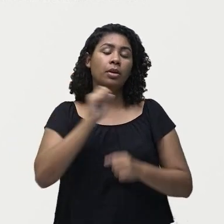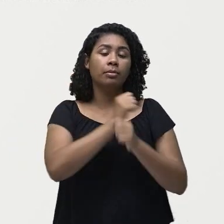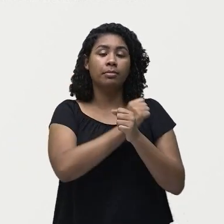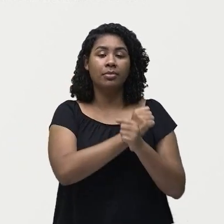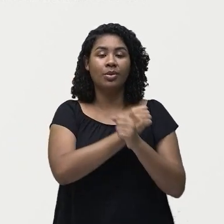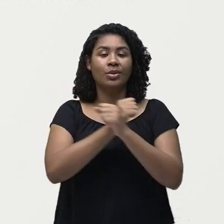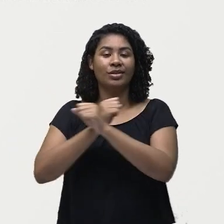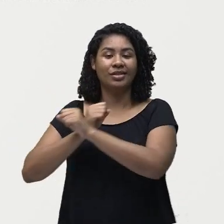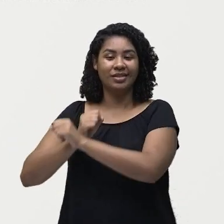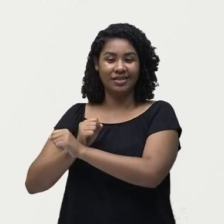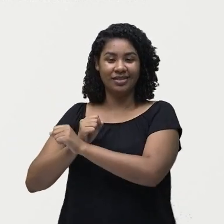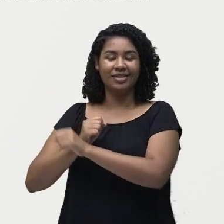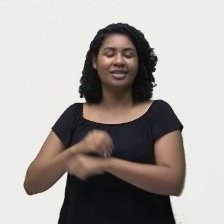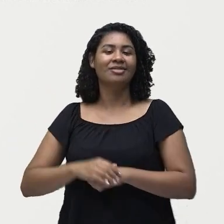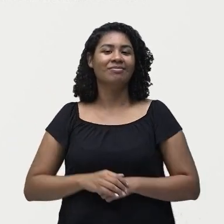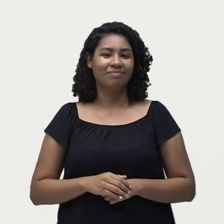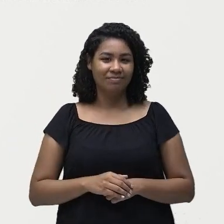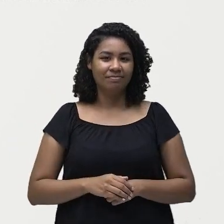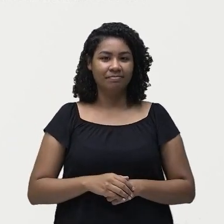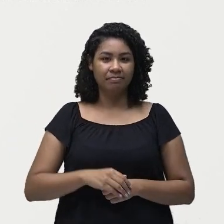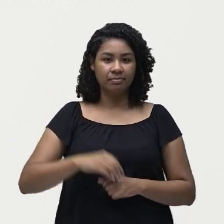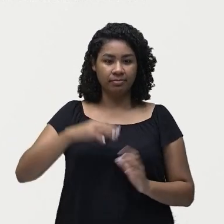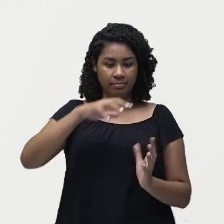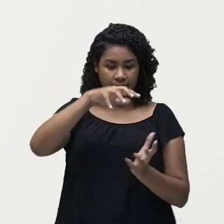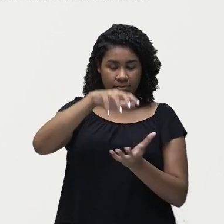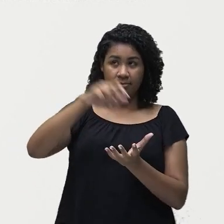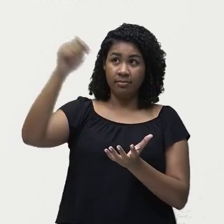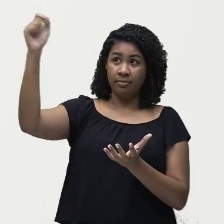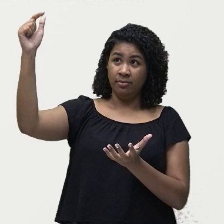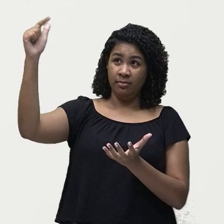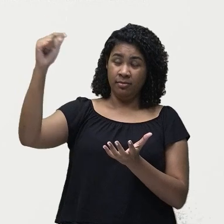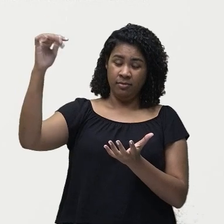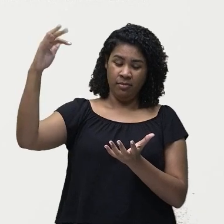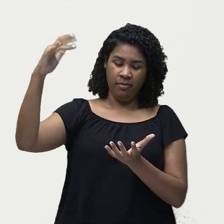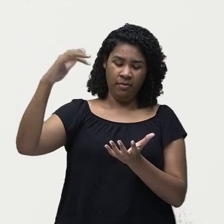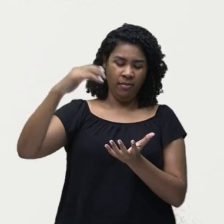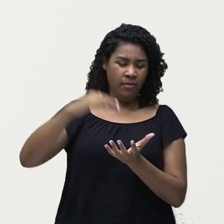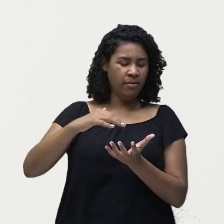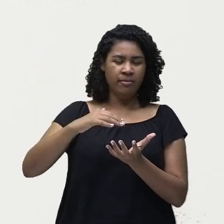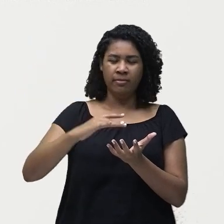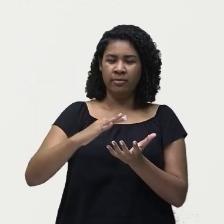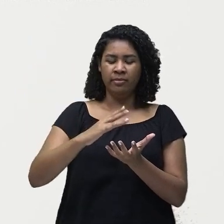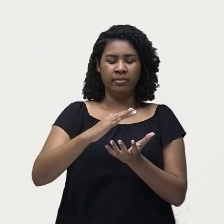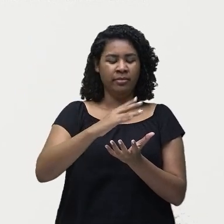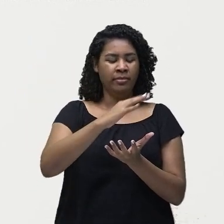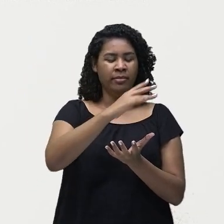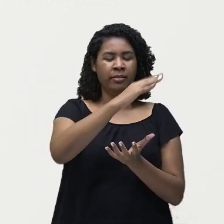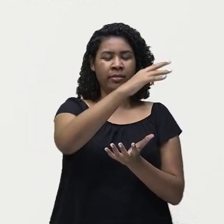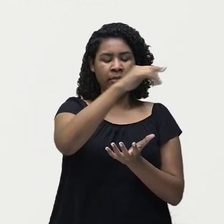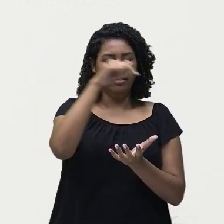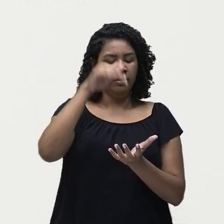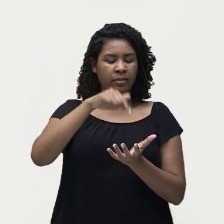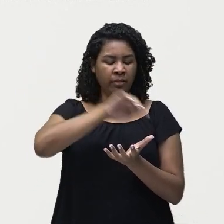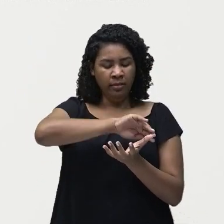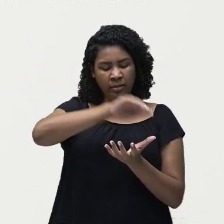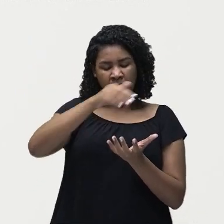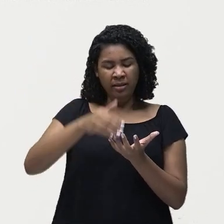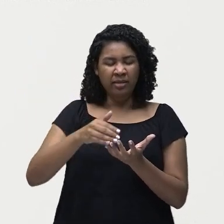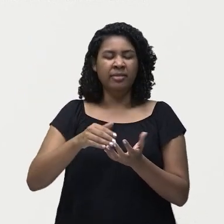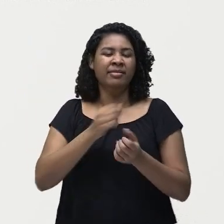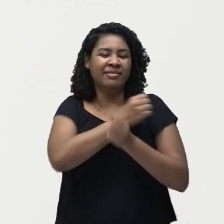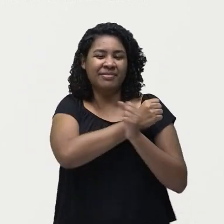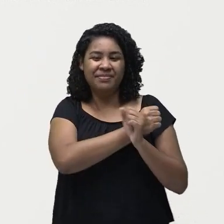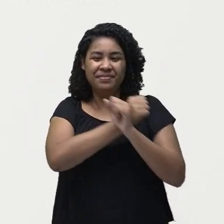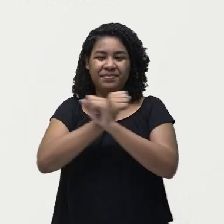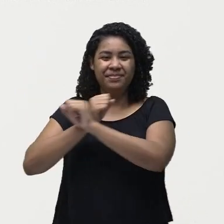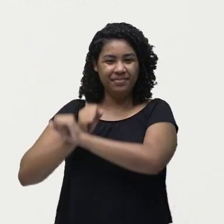proteger, né? Ele vai impedir que essa radiação atinja a superfície terrestre, né? Então, ele vai proteger contra esses raios que